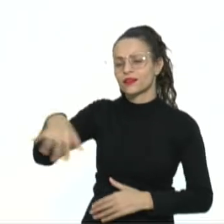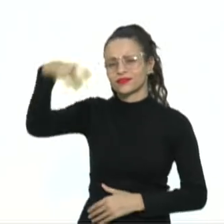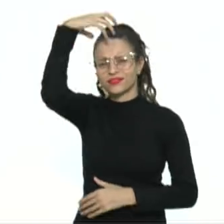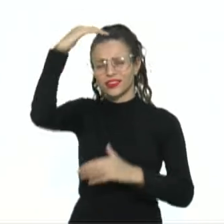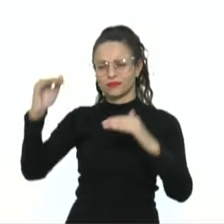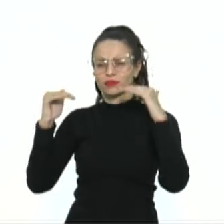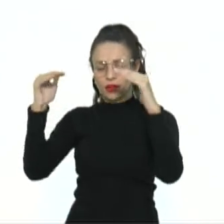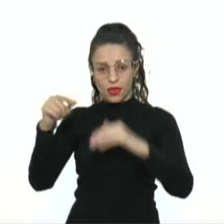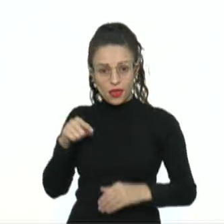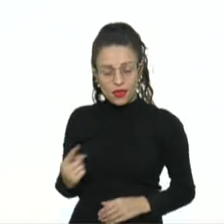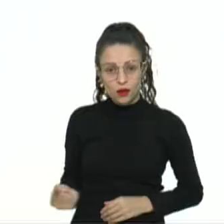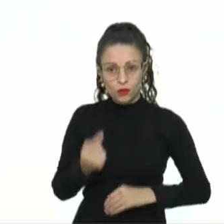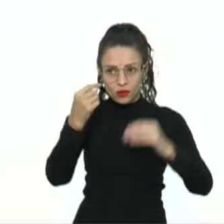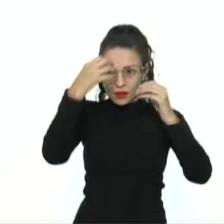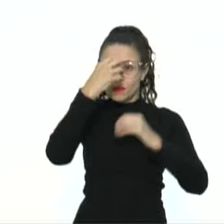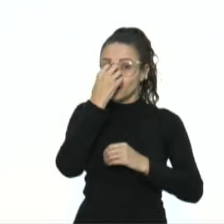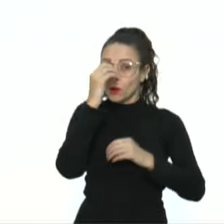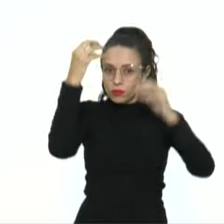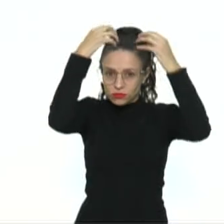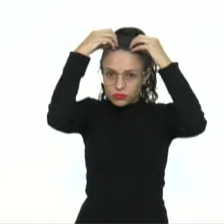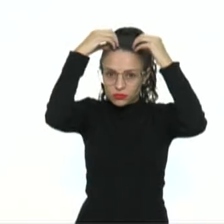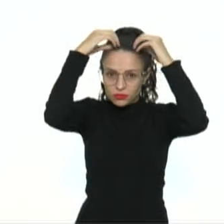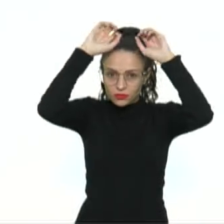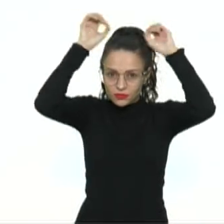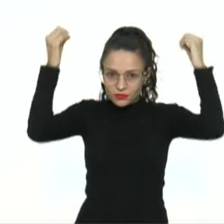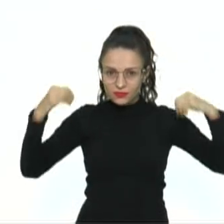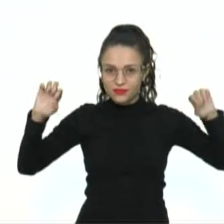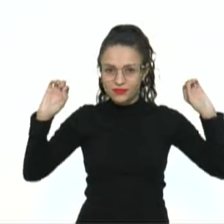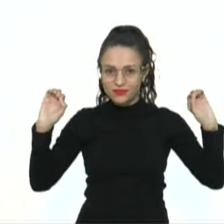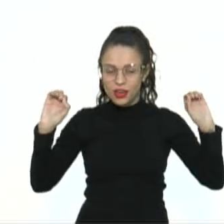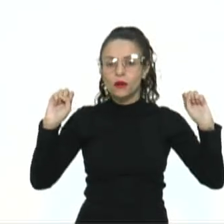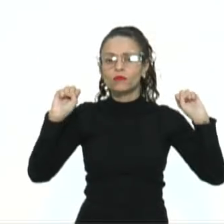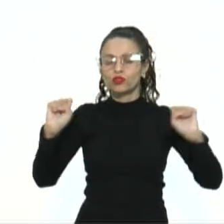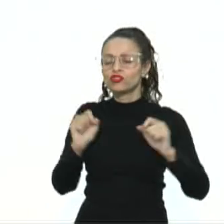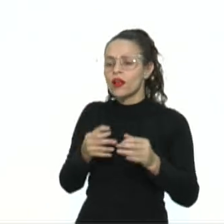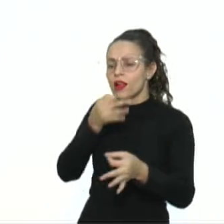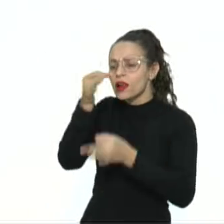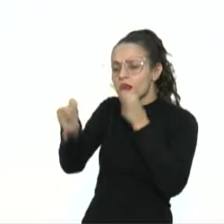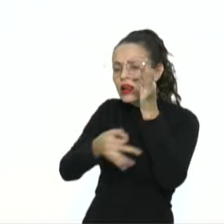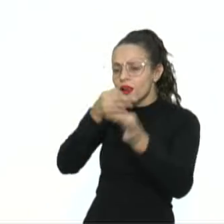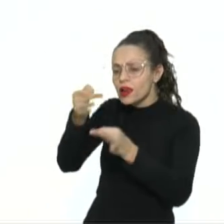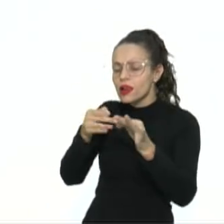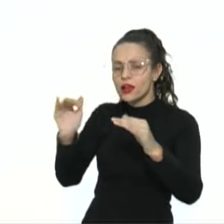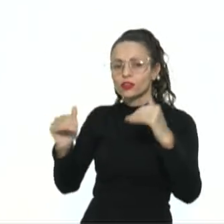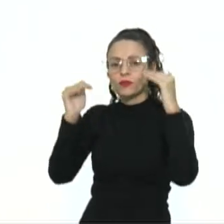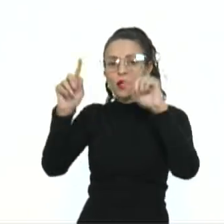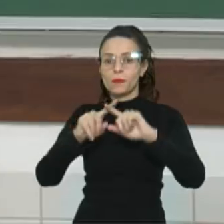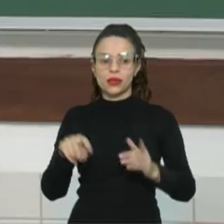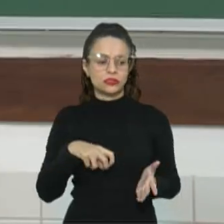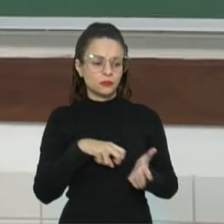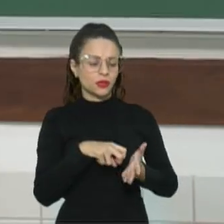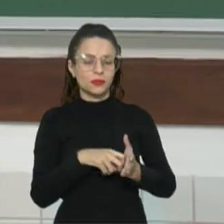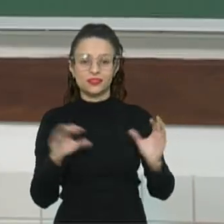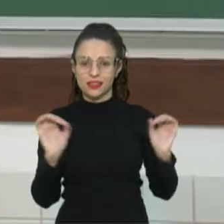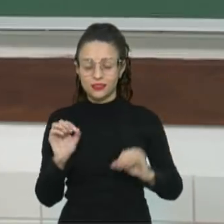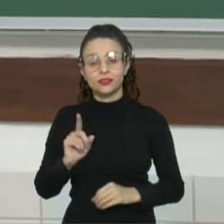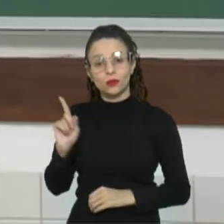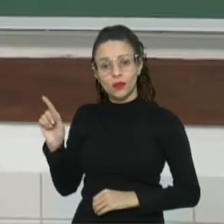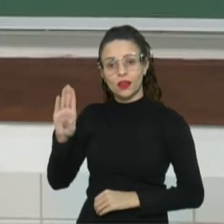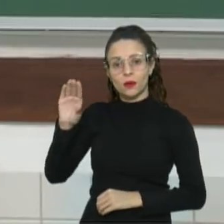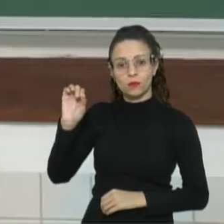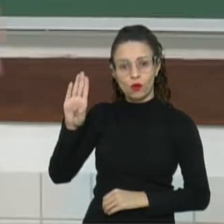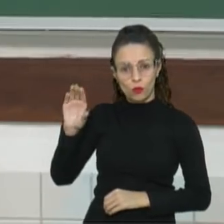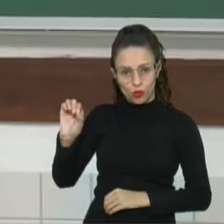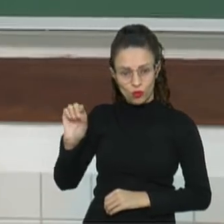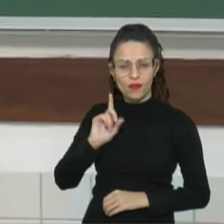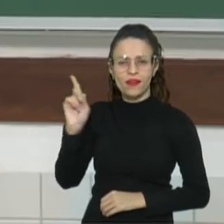por meio da brincadeira, conseguia fazer críticas à nobreza sem sofrer penitências. Então, o bobo da corte, ele estava